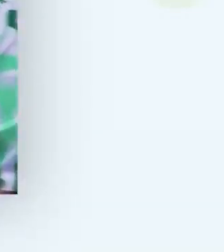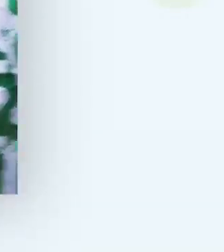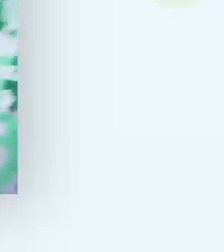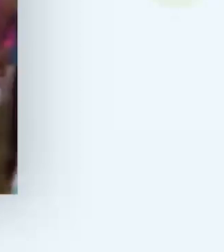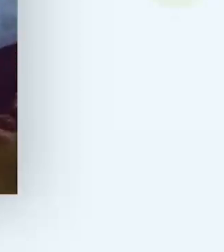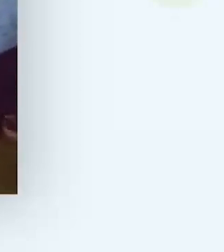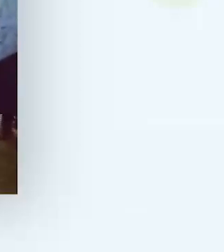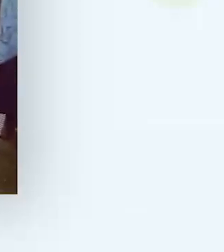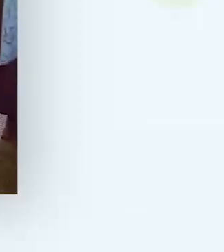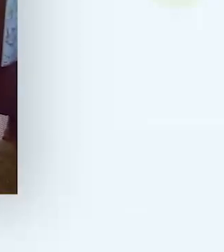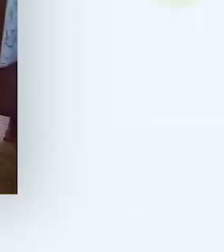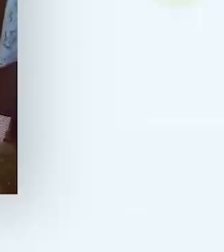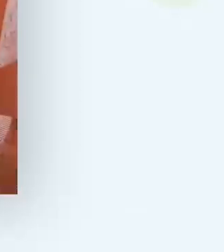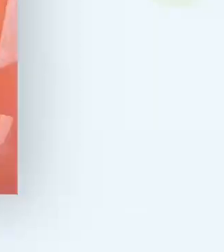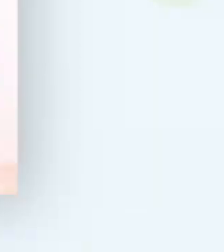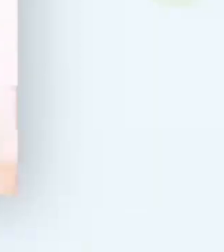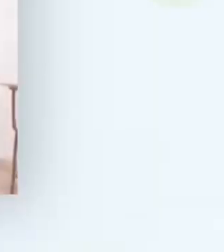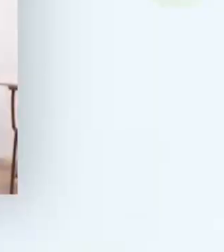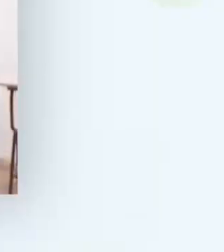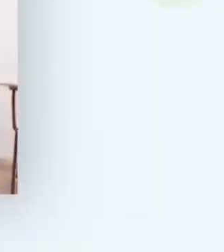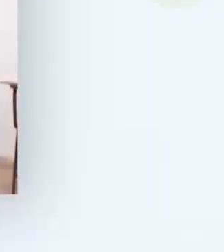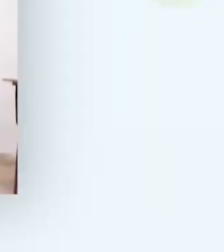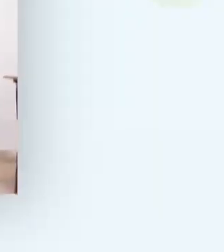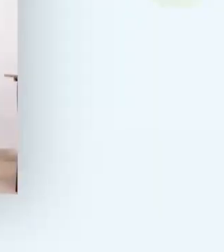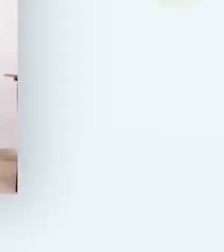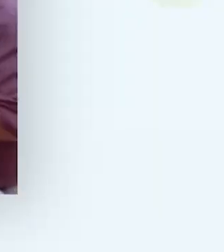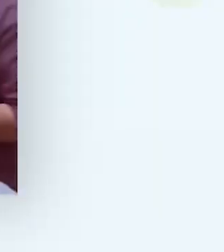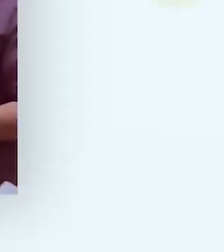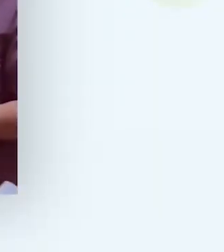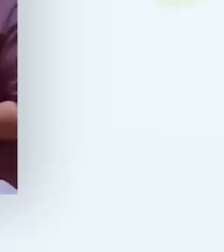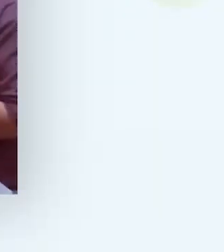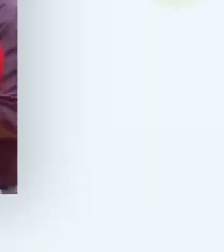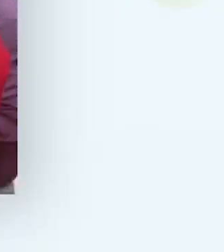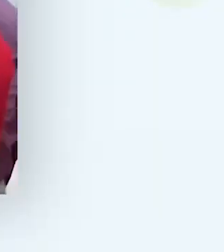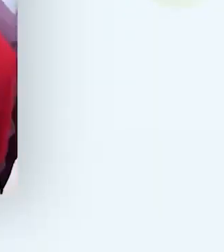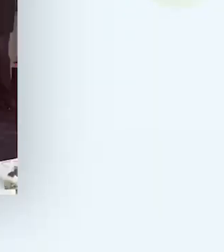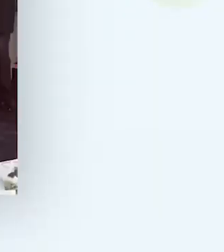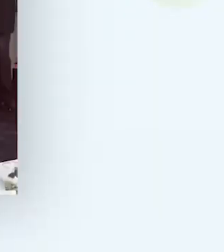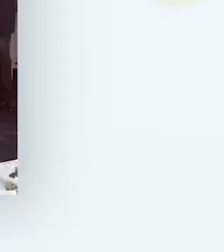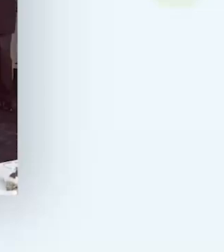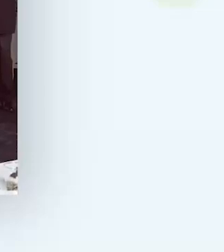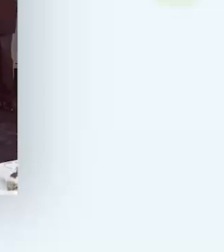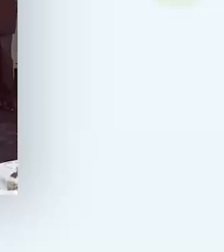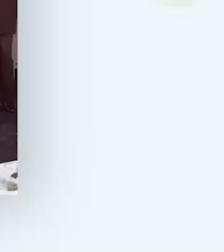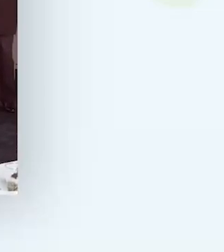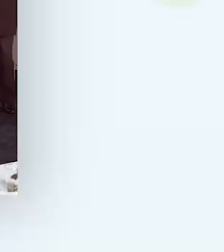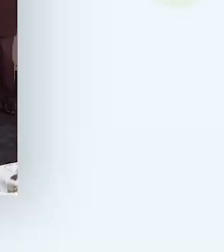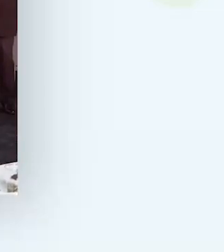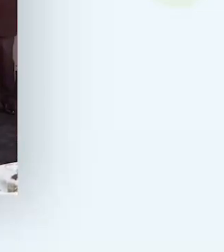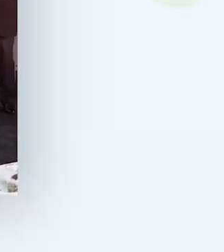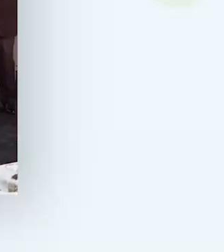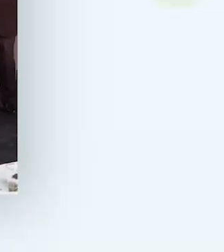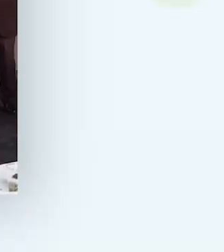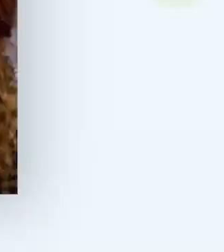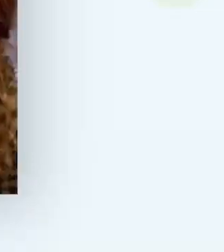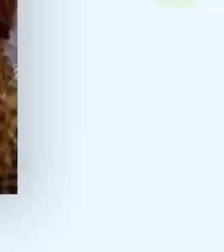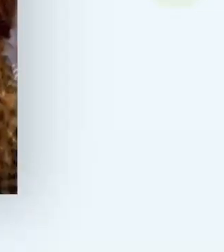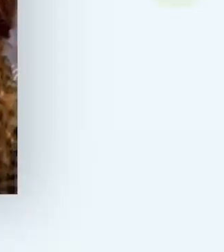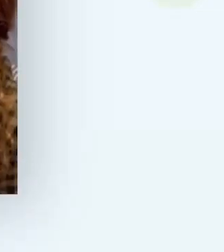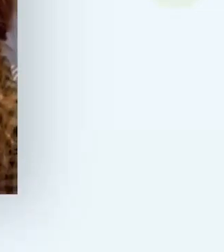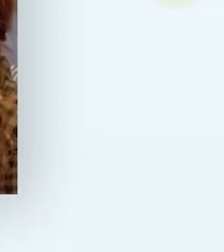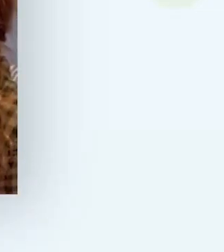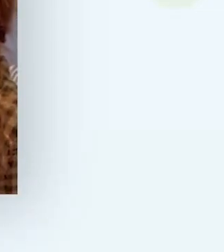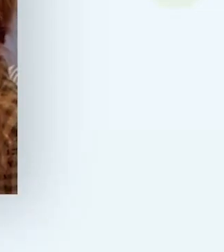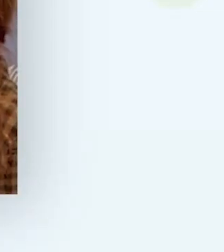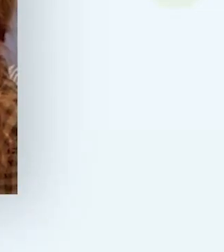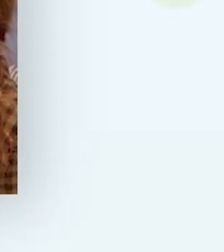in realizing their rights. Today, we celebrate the young people youth-led organizations, governments and others who are working